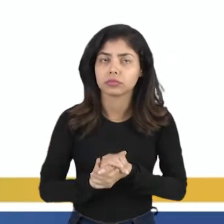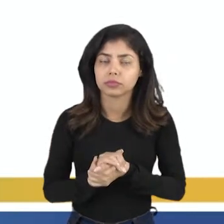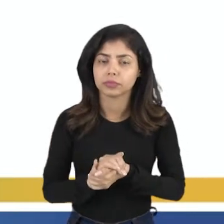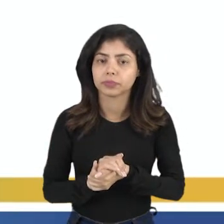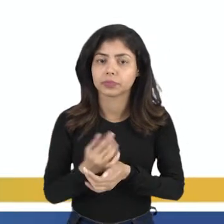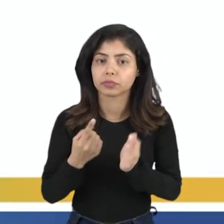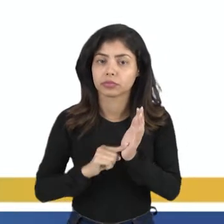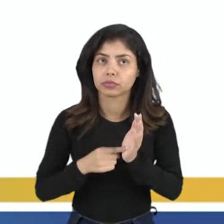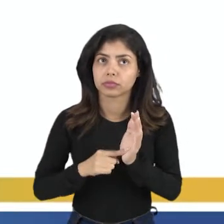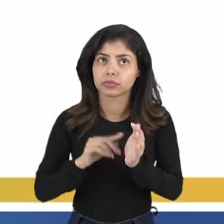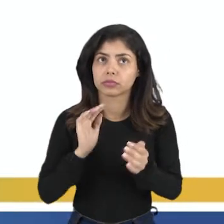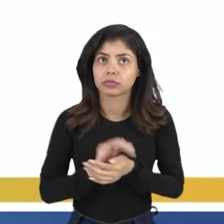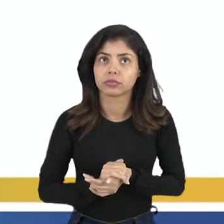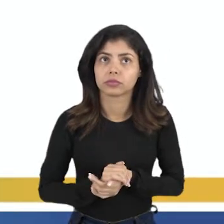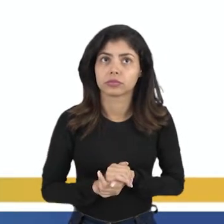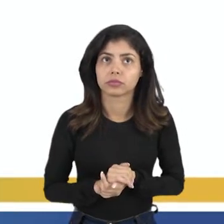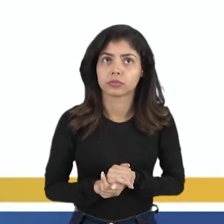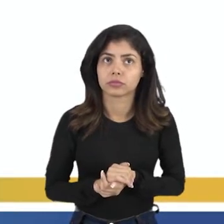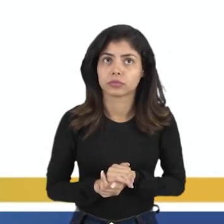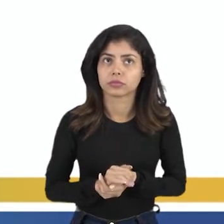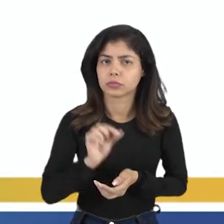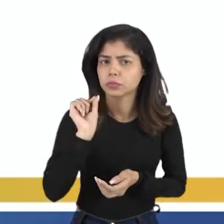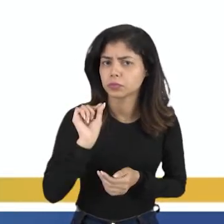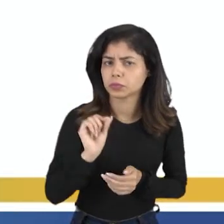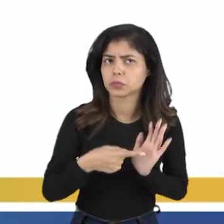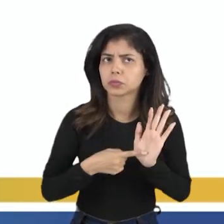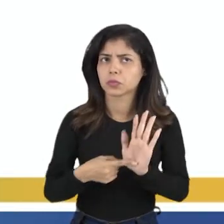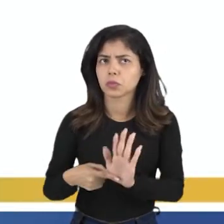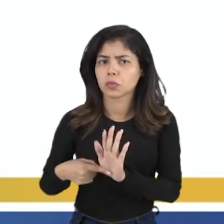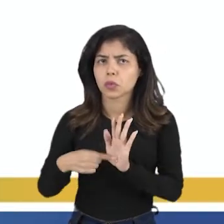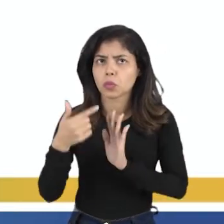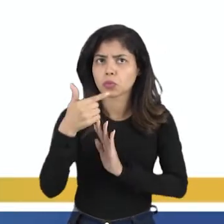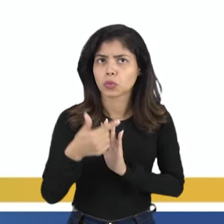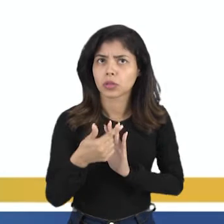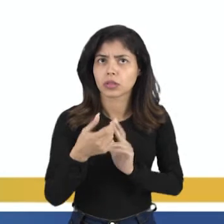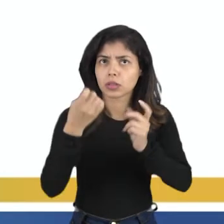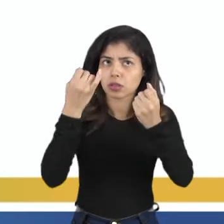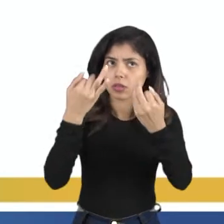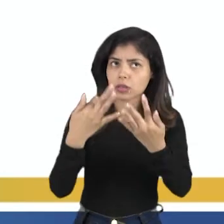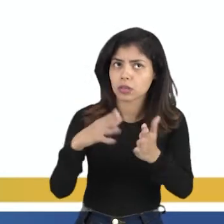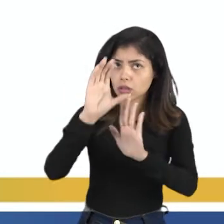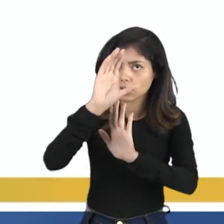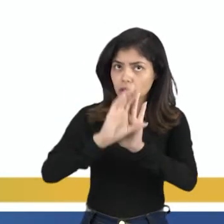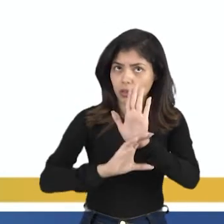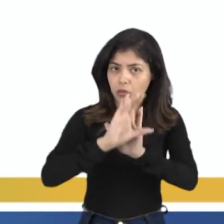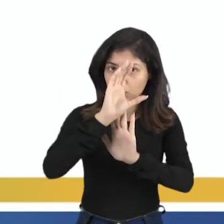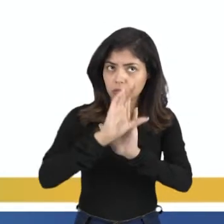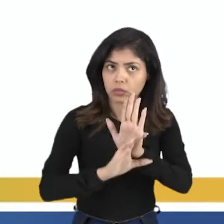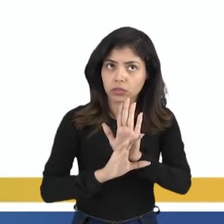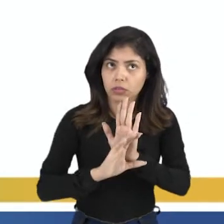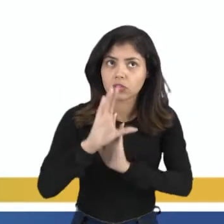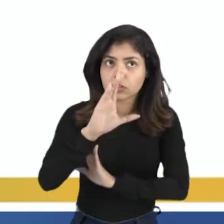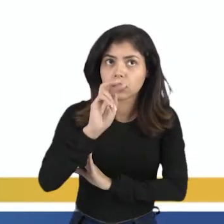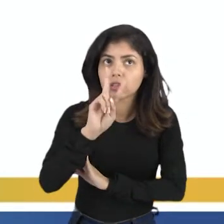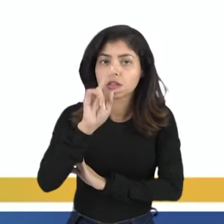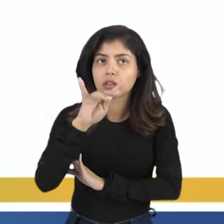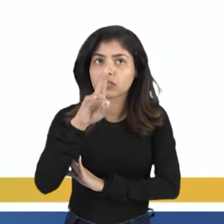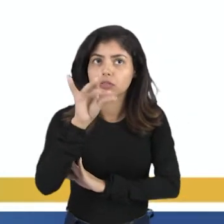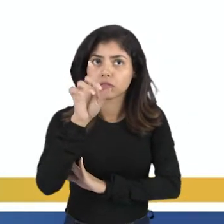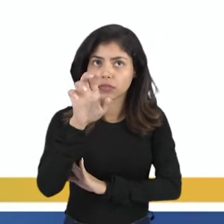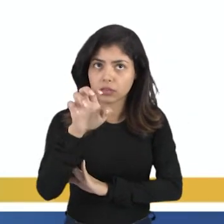afirmou, ponto, e aí ele vem. De que maneira o texto 2 exemplifica o conceito